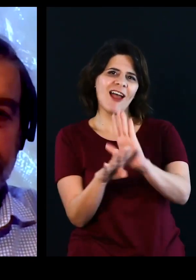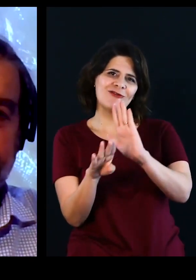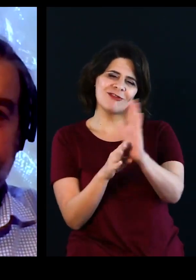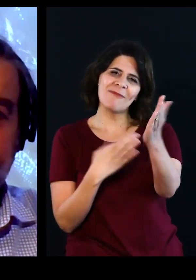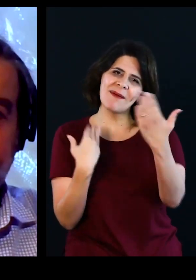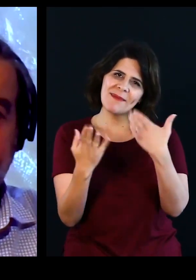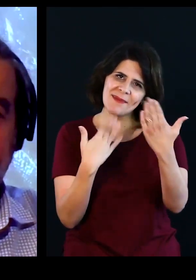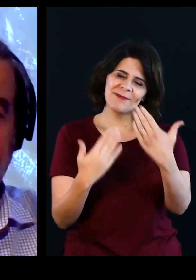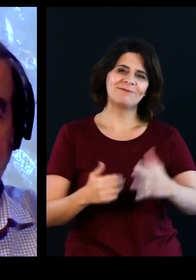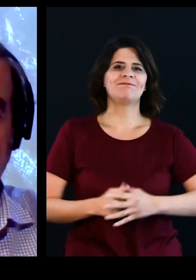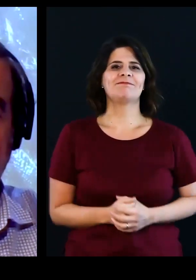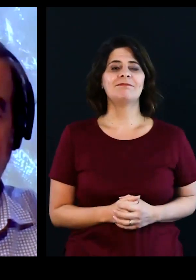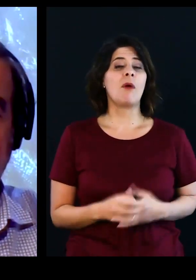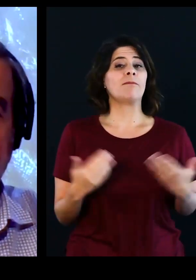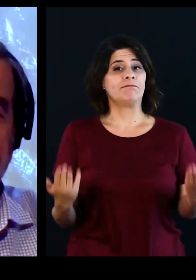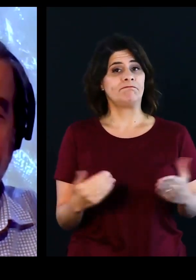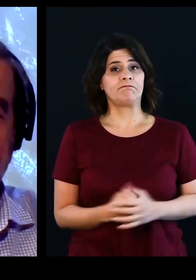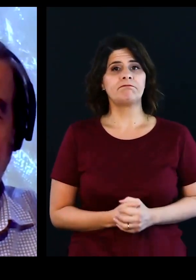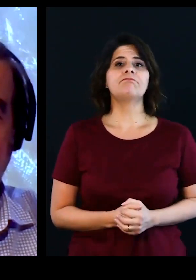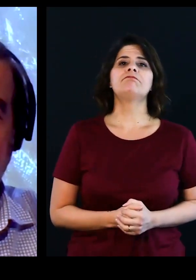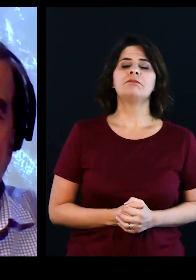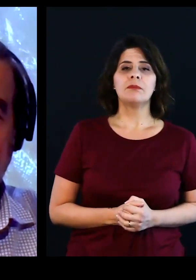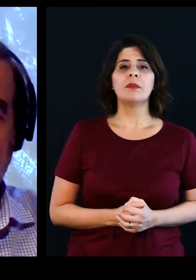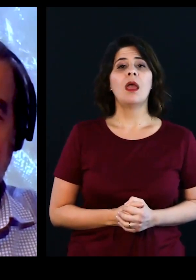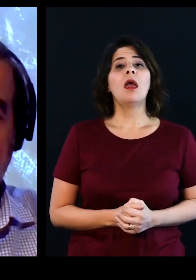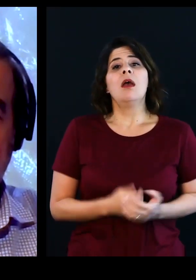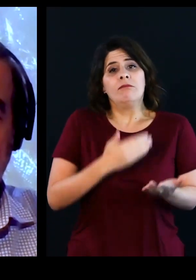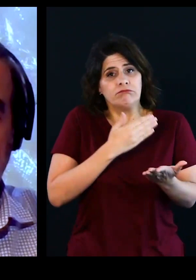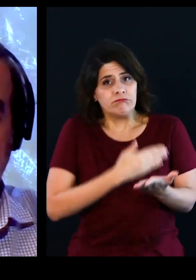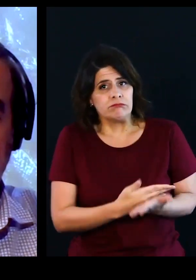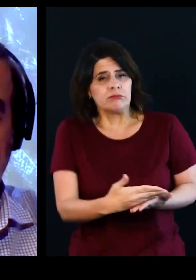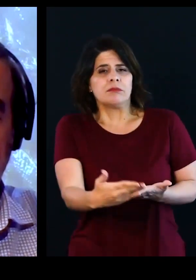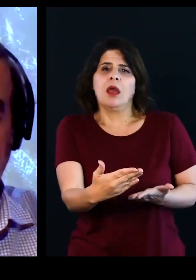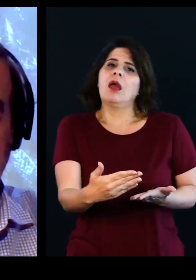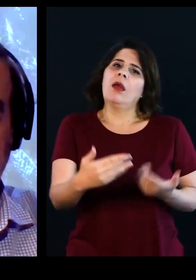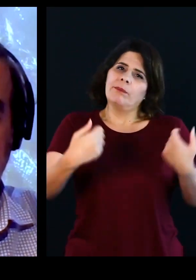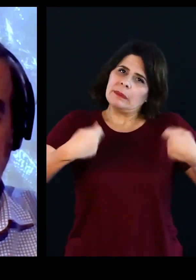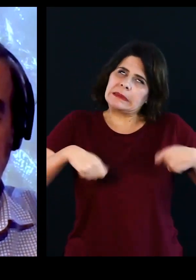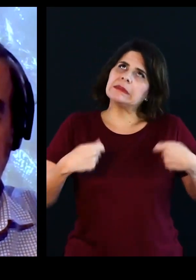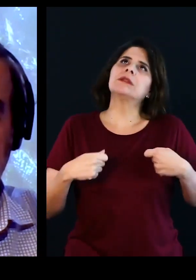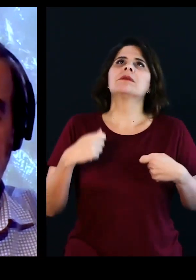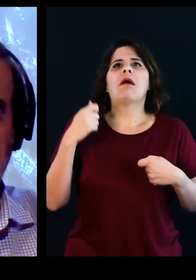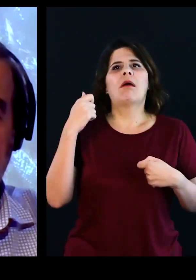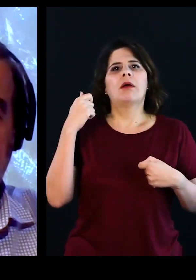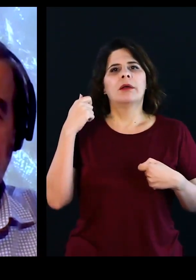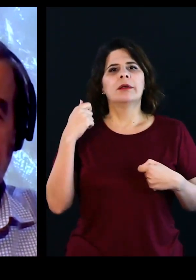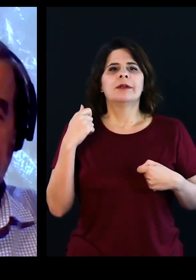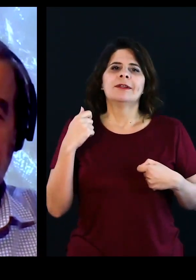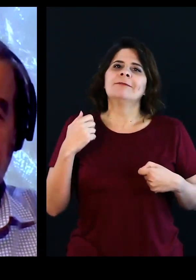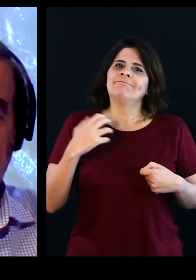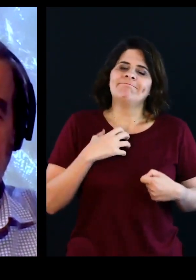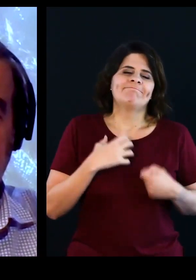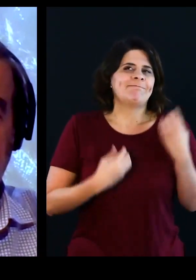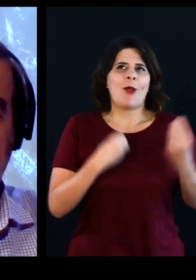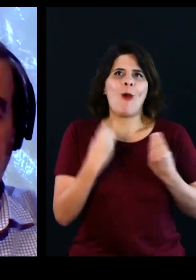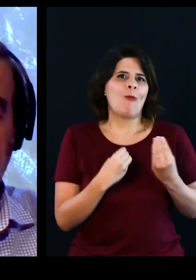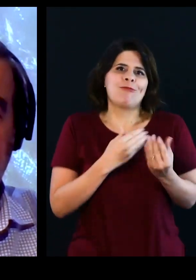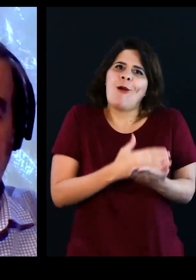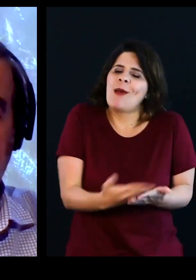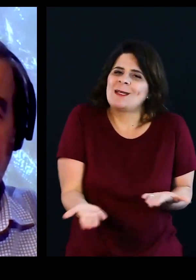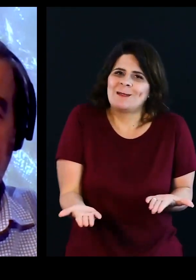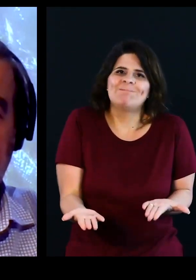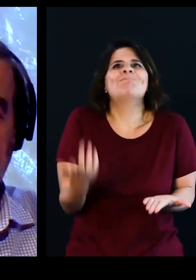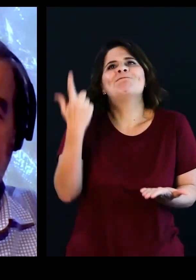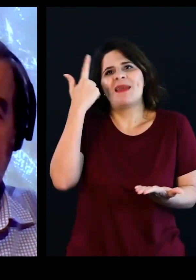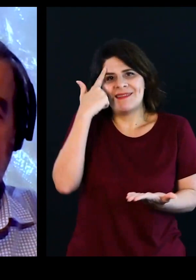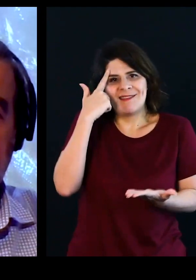Mário, vamos começar, e eu naturalmente não poderia começar de outra forma. A gente vive um momento profundamente triste